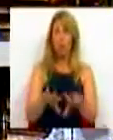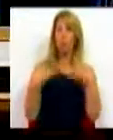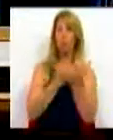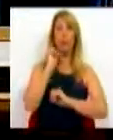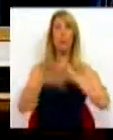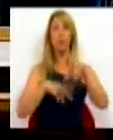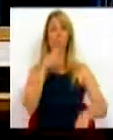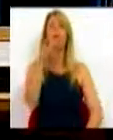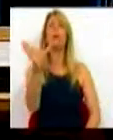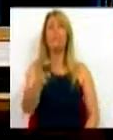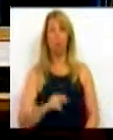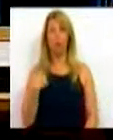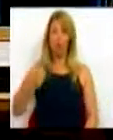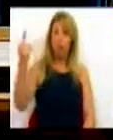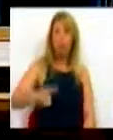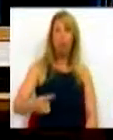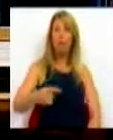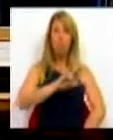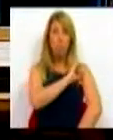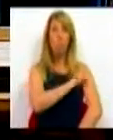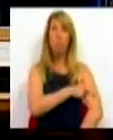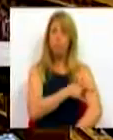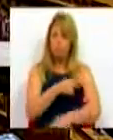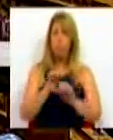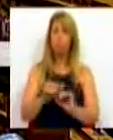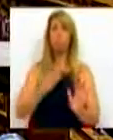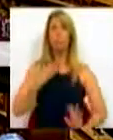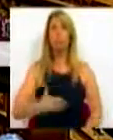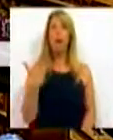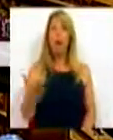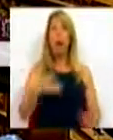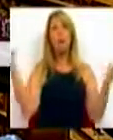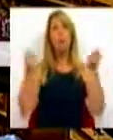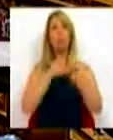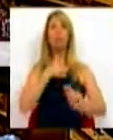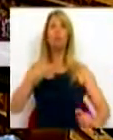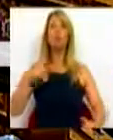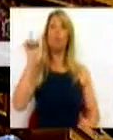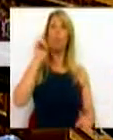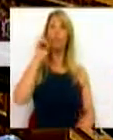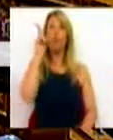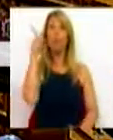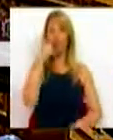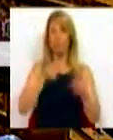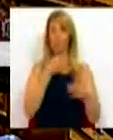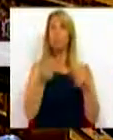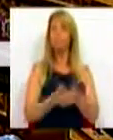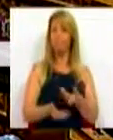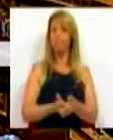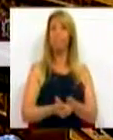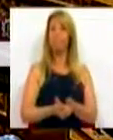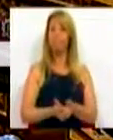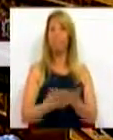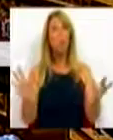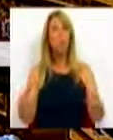mais, é um dever do poder legitimado promover a saúde e a qualidade de vida da idade sénior. O desafio já